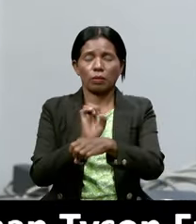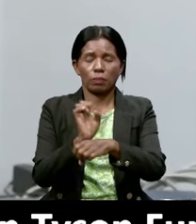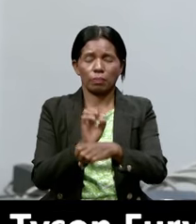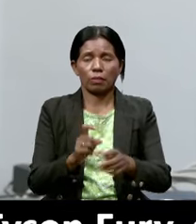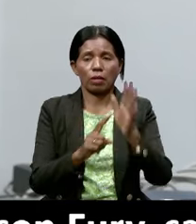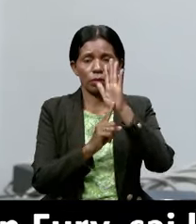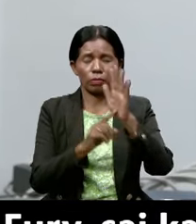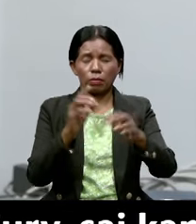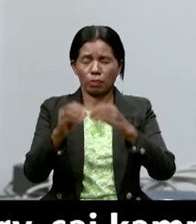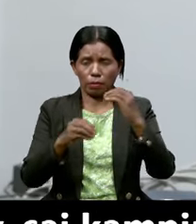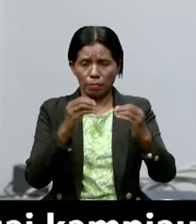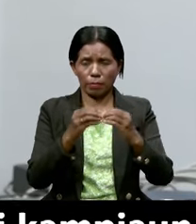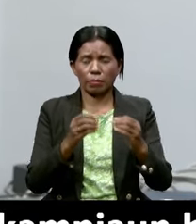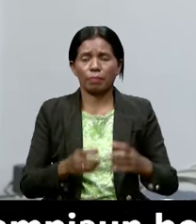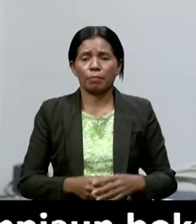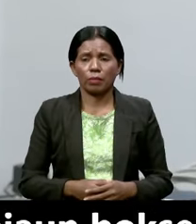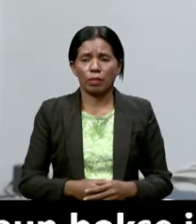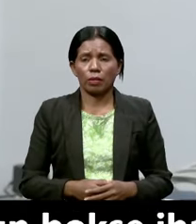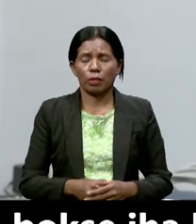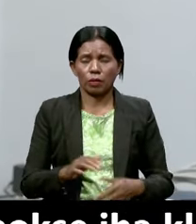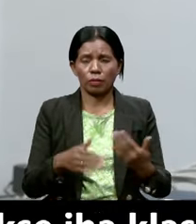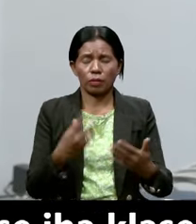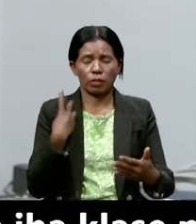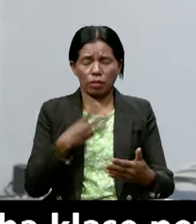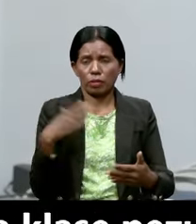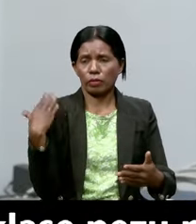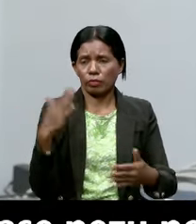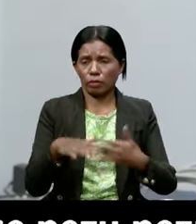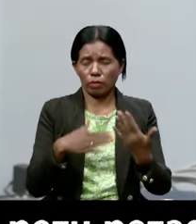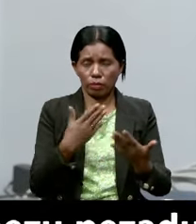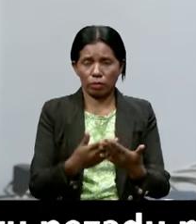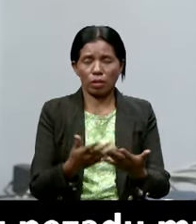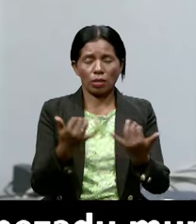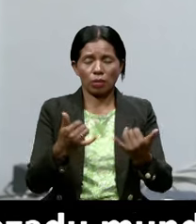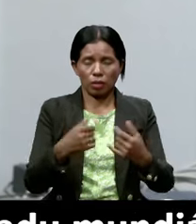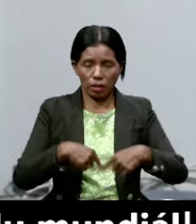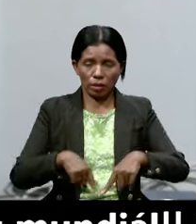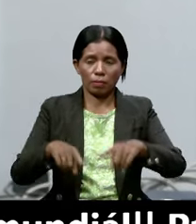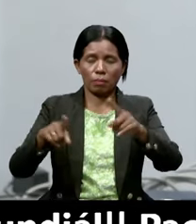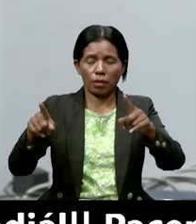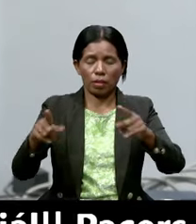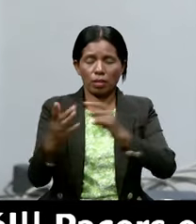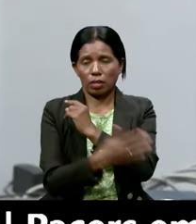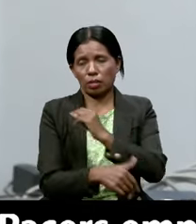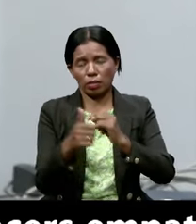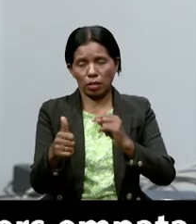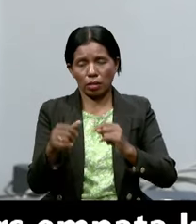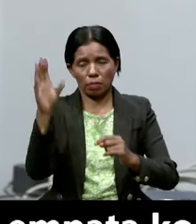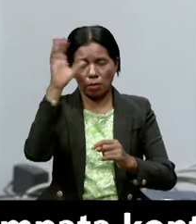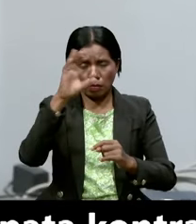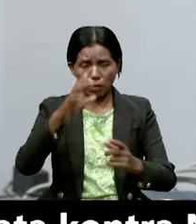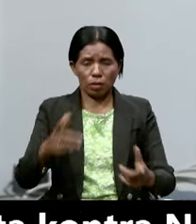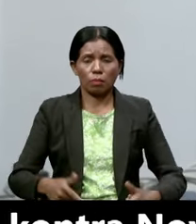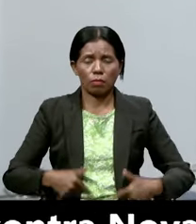haturu kata mayoria itani jovens ira agora tem que sair si timor o de babu kamori si